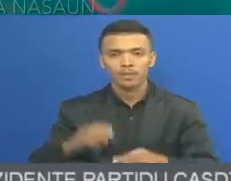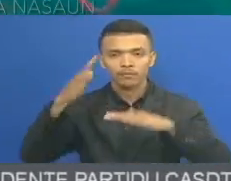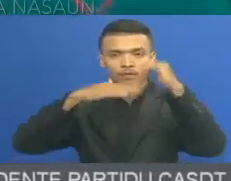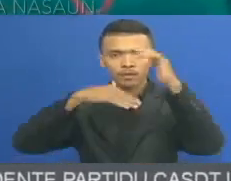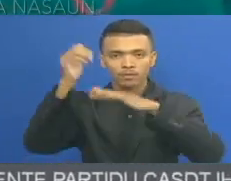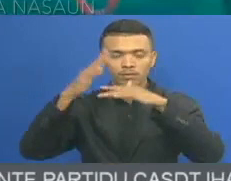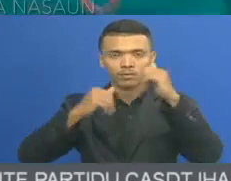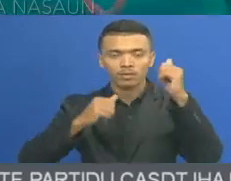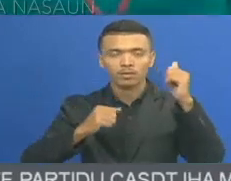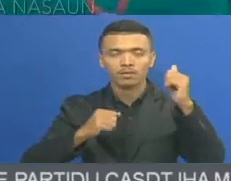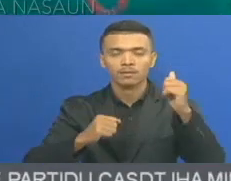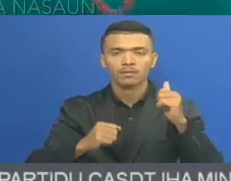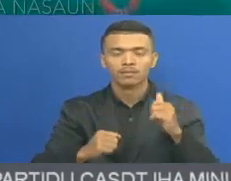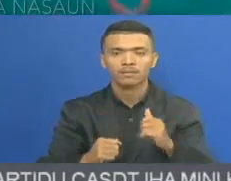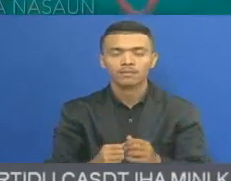infraestrutura,